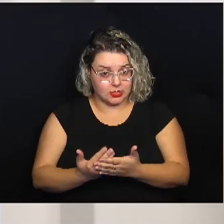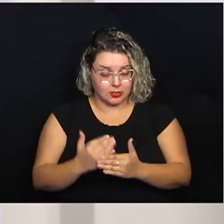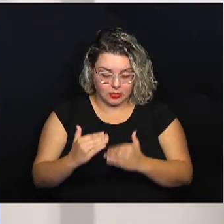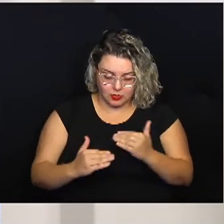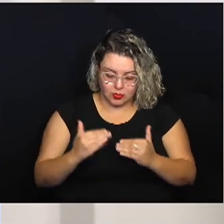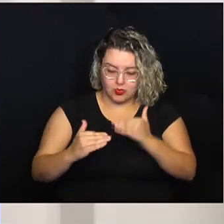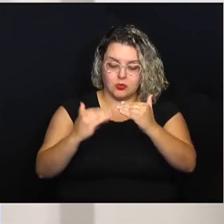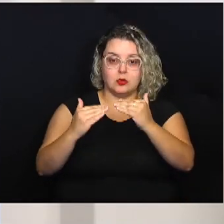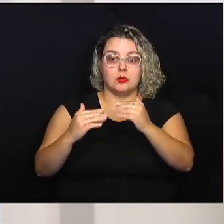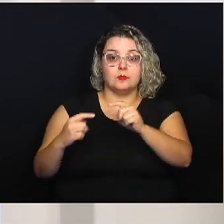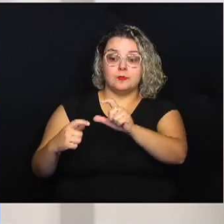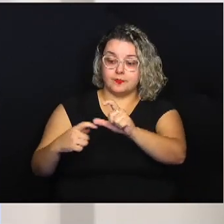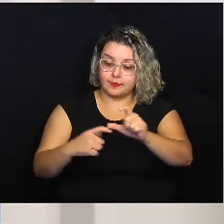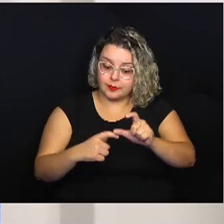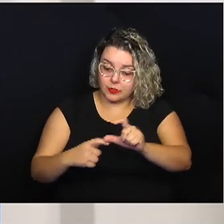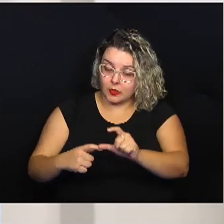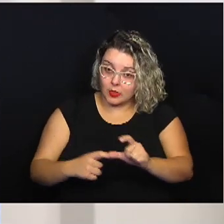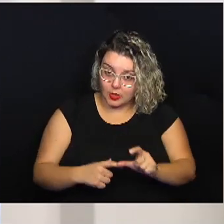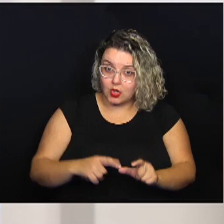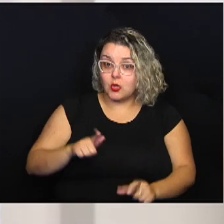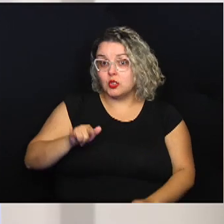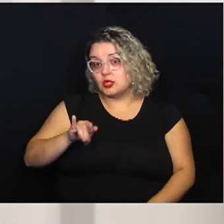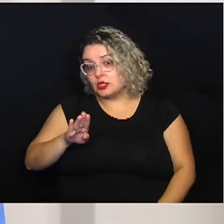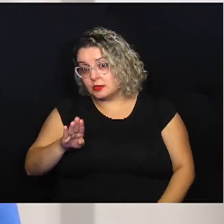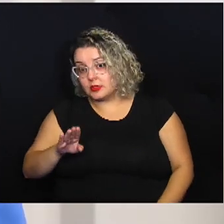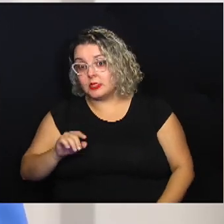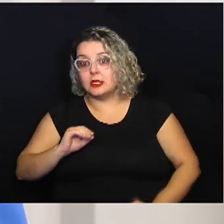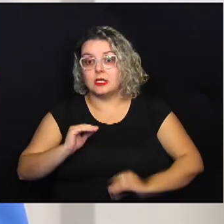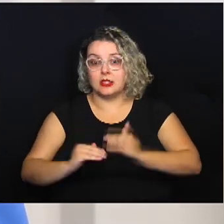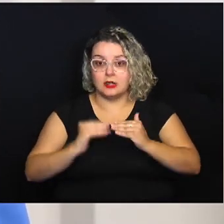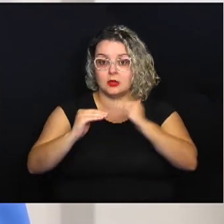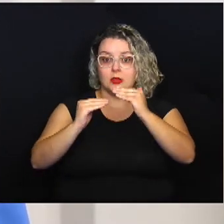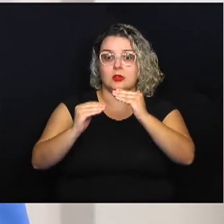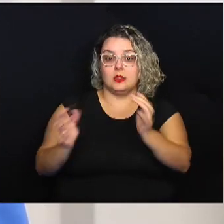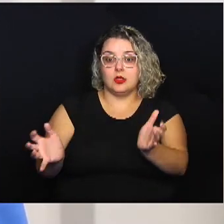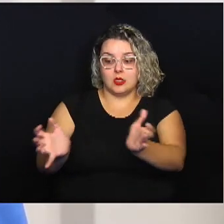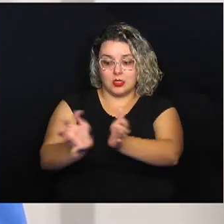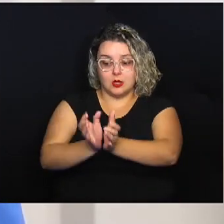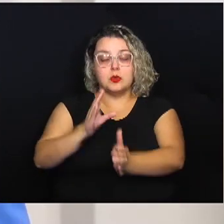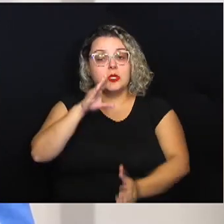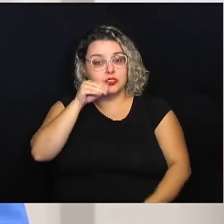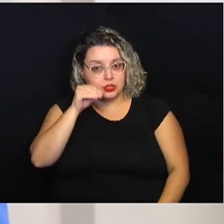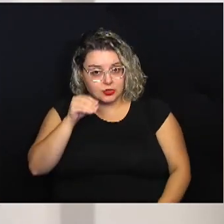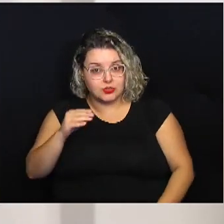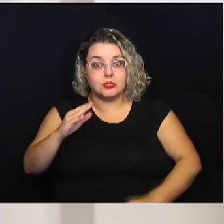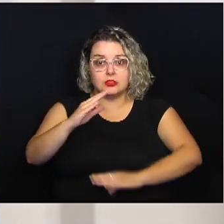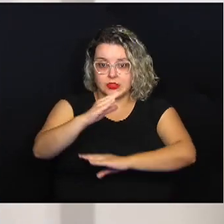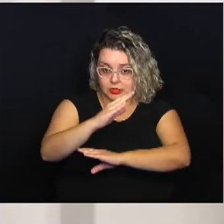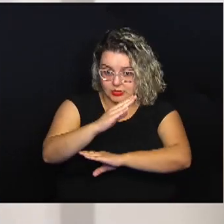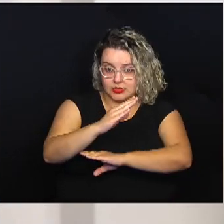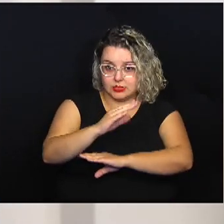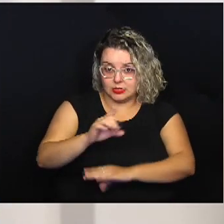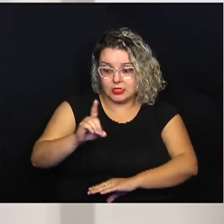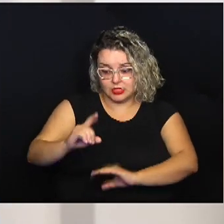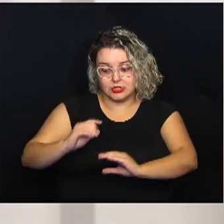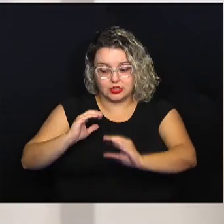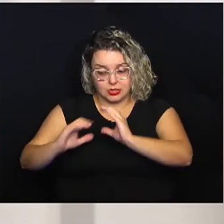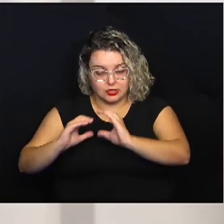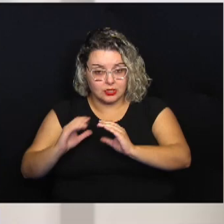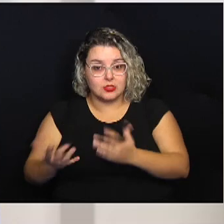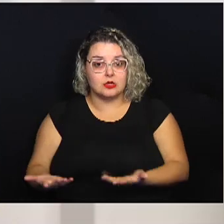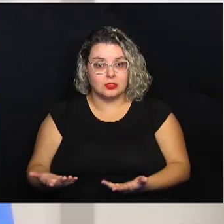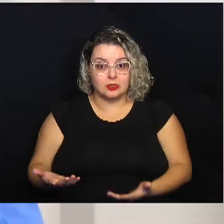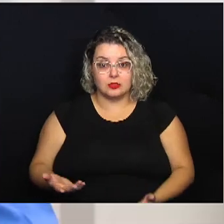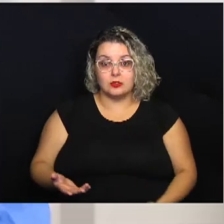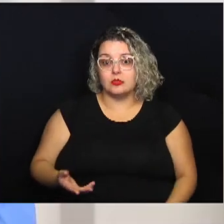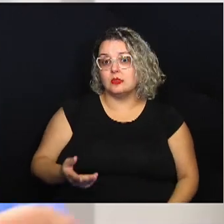produziu um gibi. Aliás, quem produziu o gibi foi a equipe de funcionários da Câmara, né, através da diretoria de comunicação, contando o